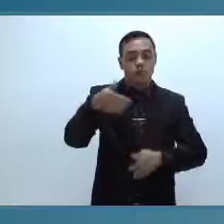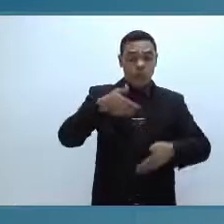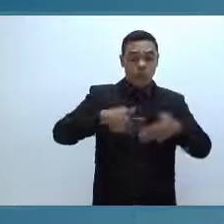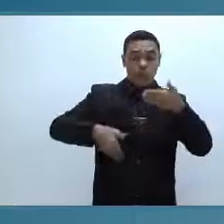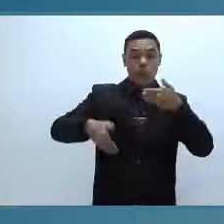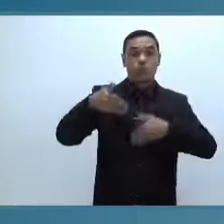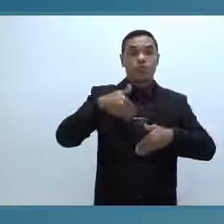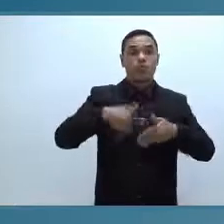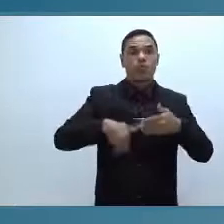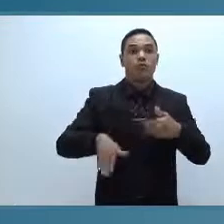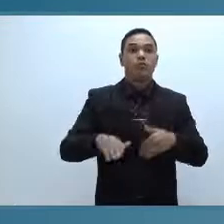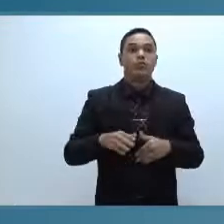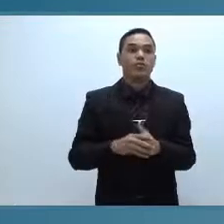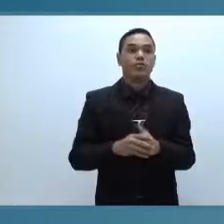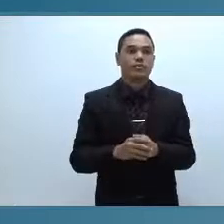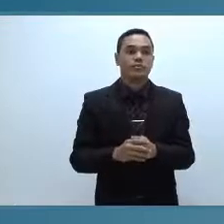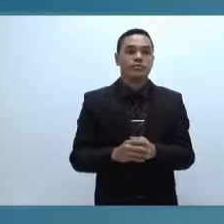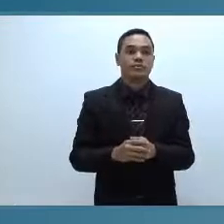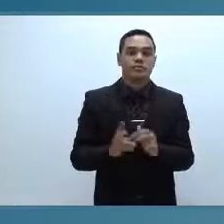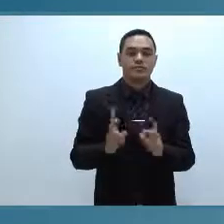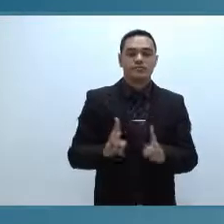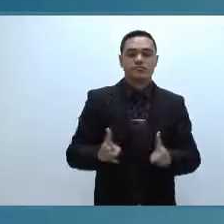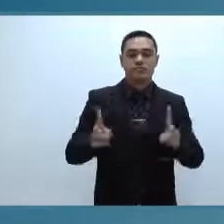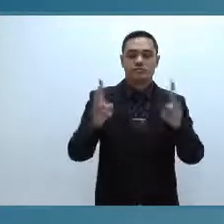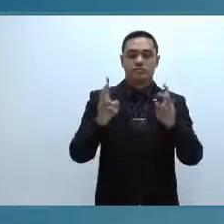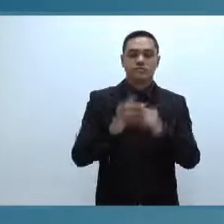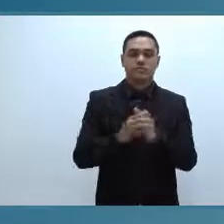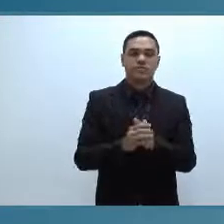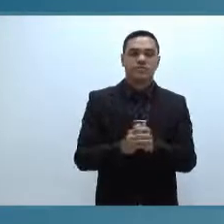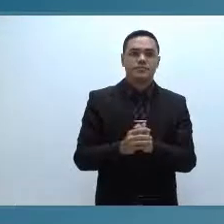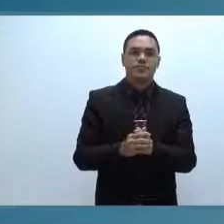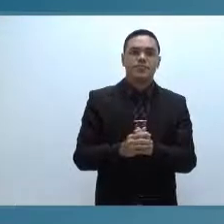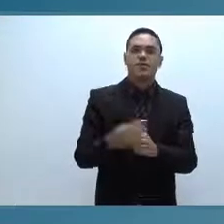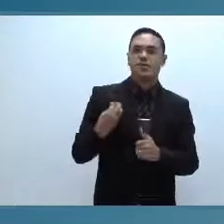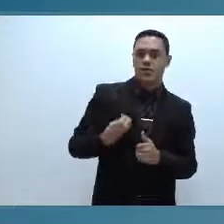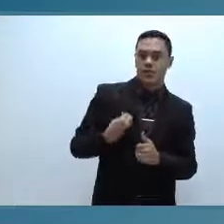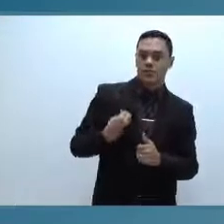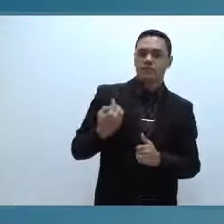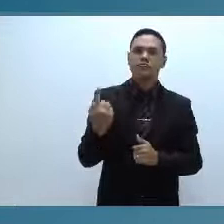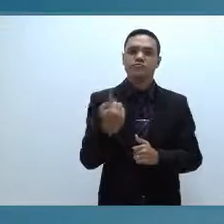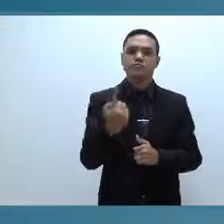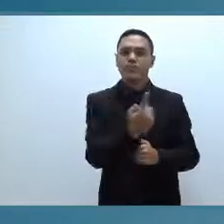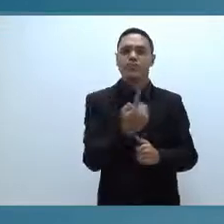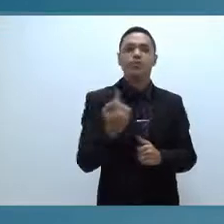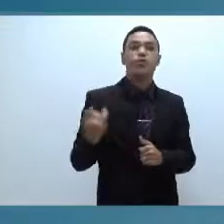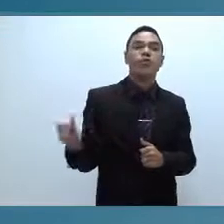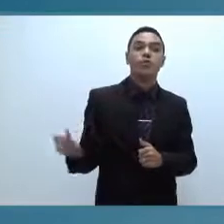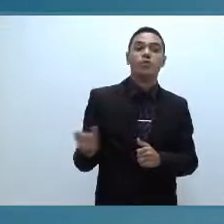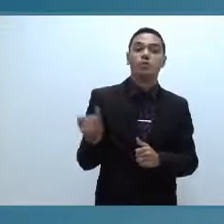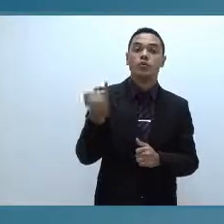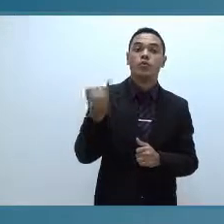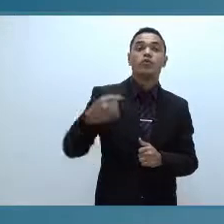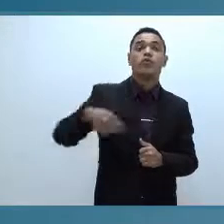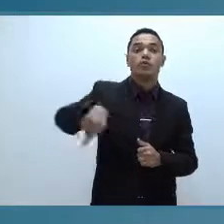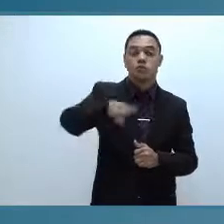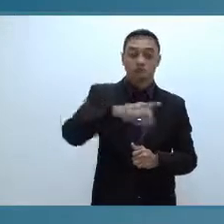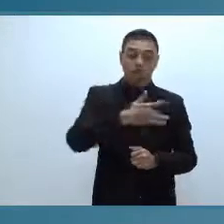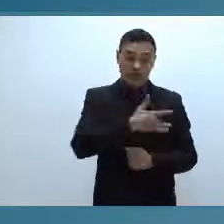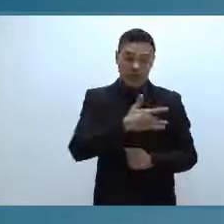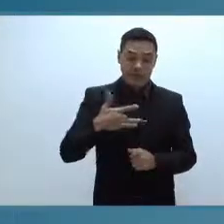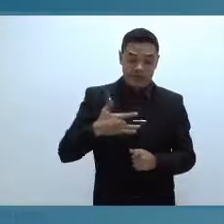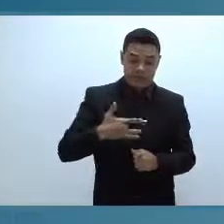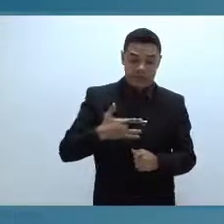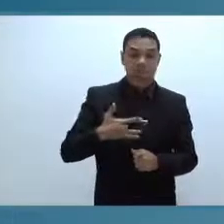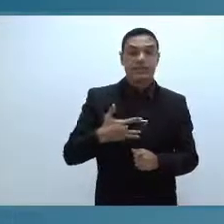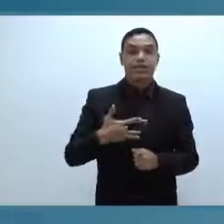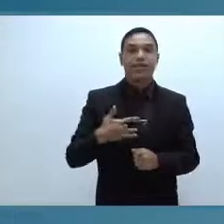continuar com os cuidados devidos. A nossa vida ela é muito importante. E a gente precisa ter saúde para estar aqui